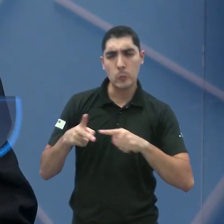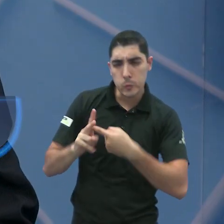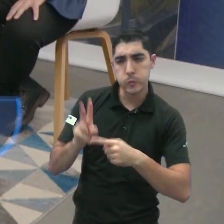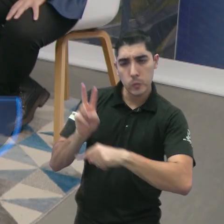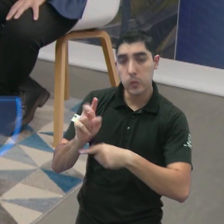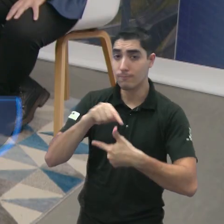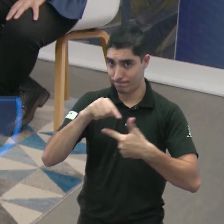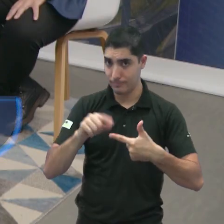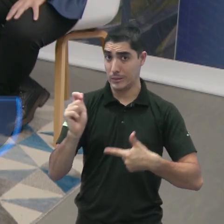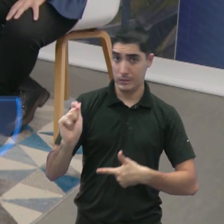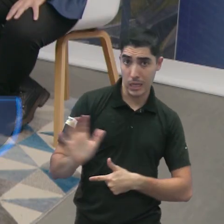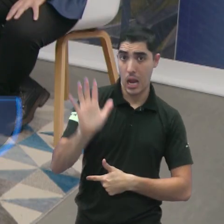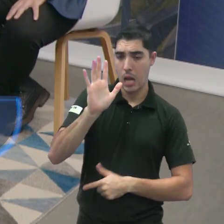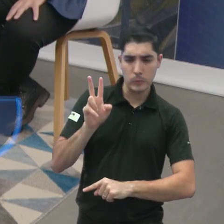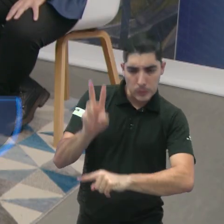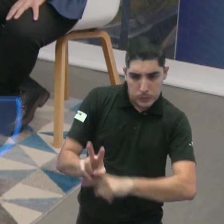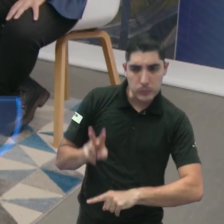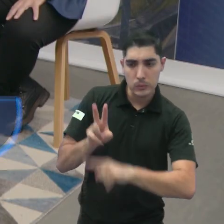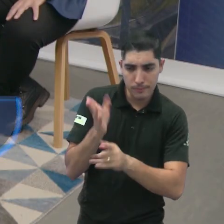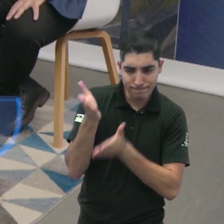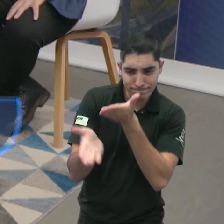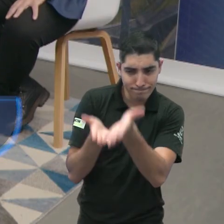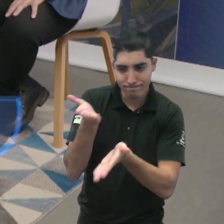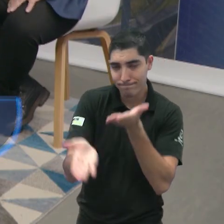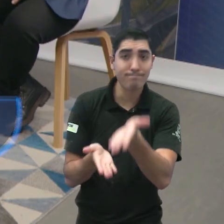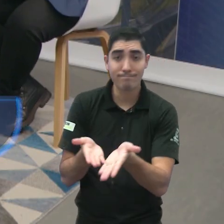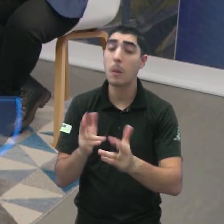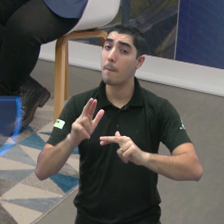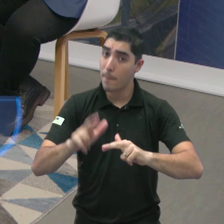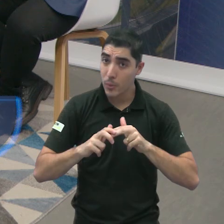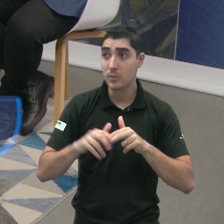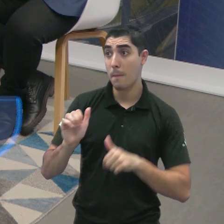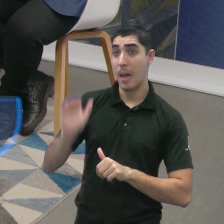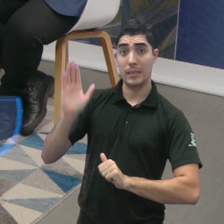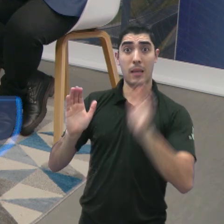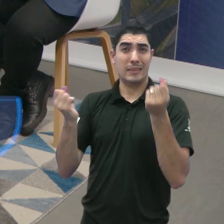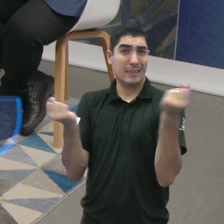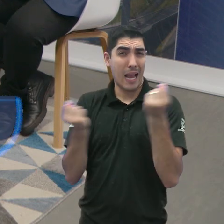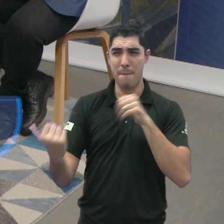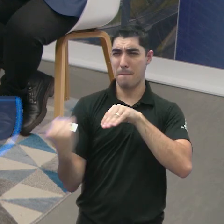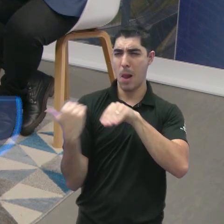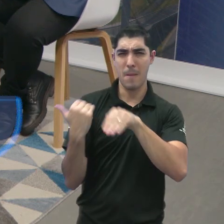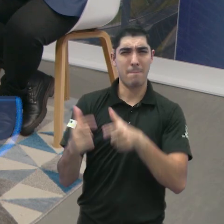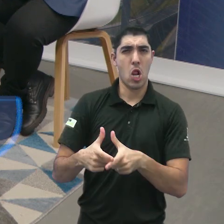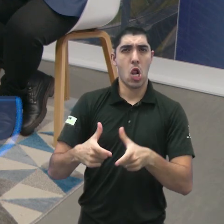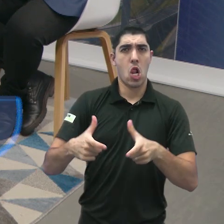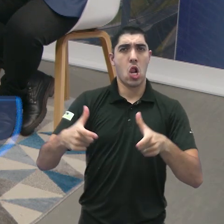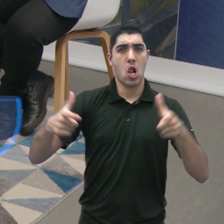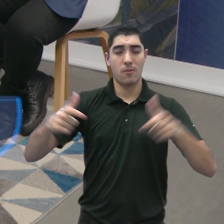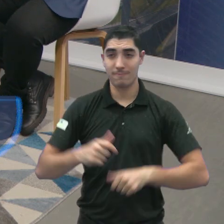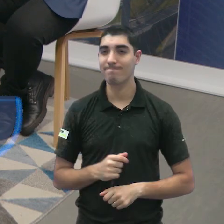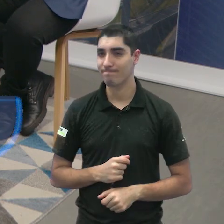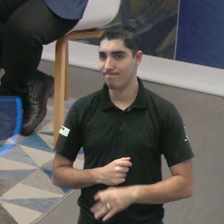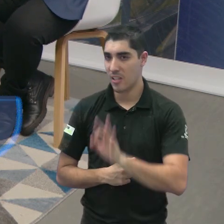manutenção. Acho que isso, e consequentemente, influencia também o aumento das frotas de veículos do país. É isso, a gente